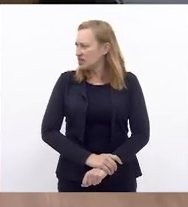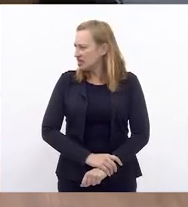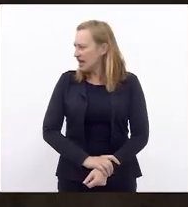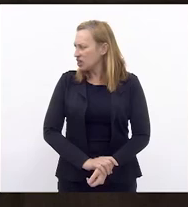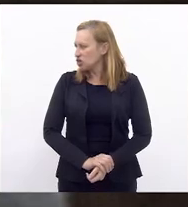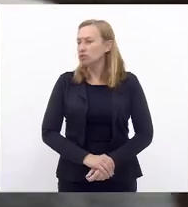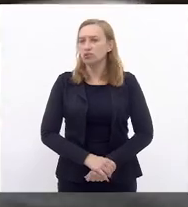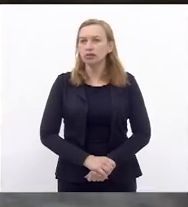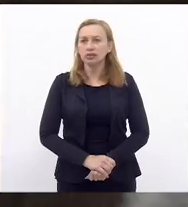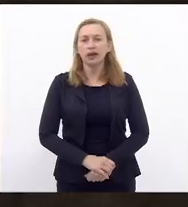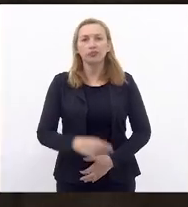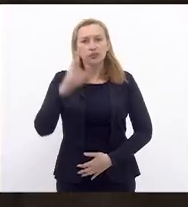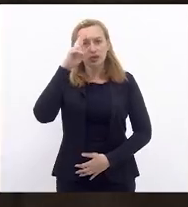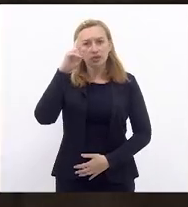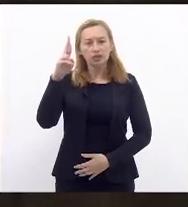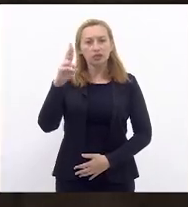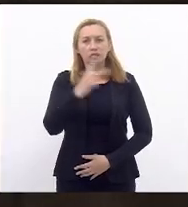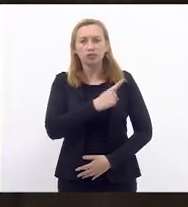Senhora Presidenta,